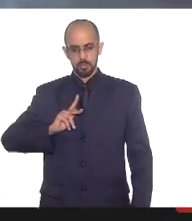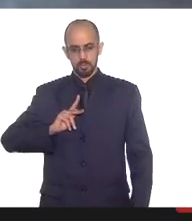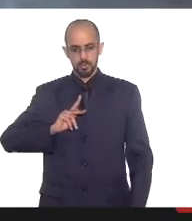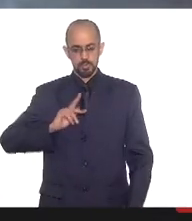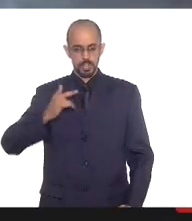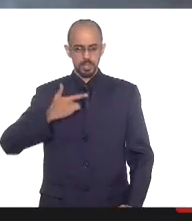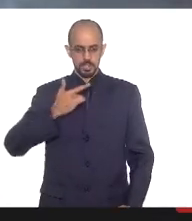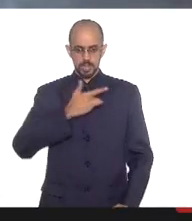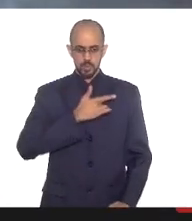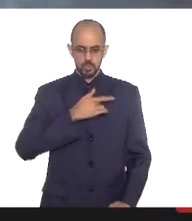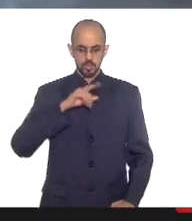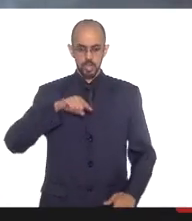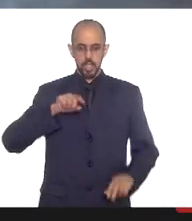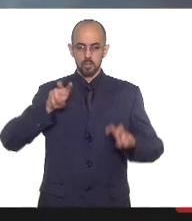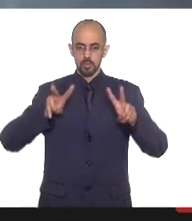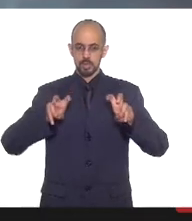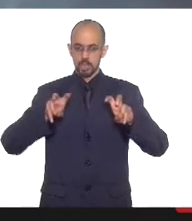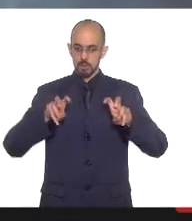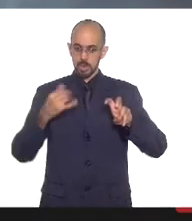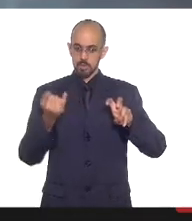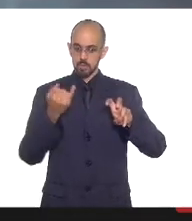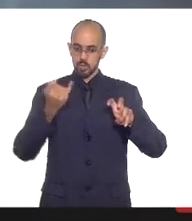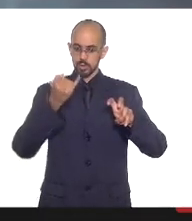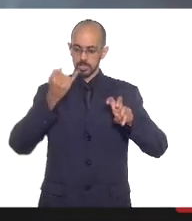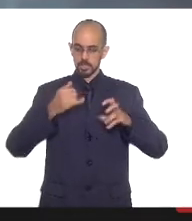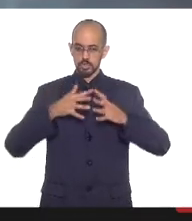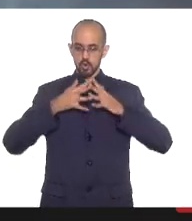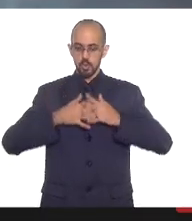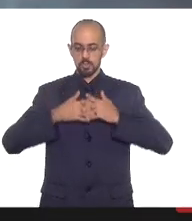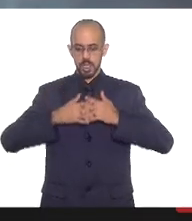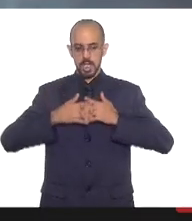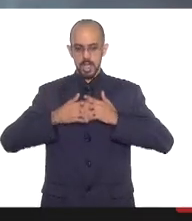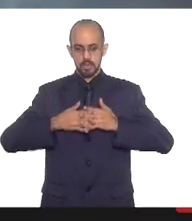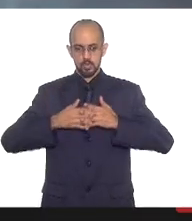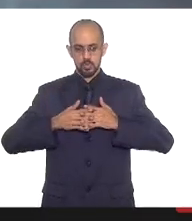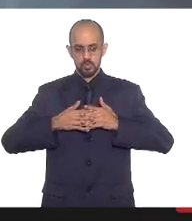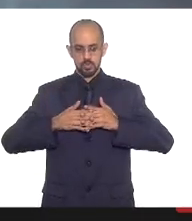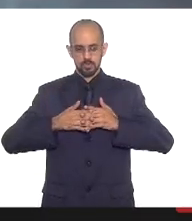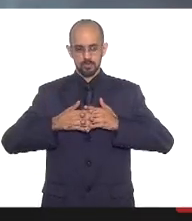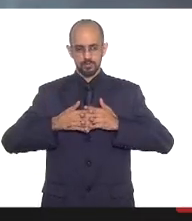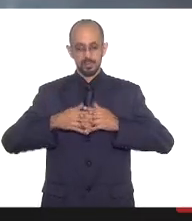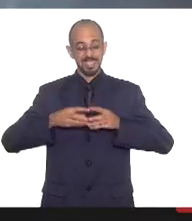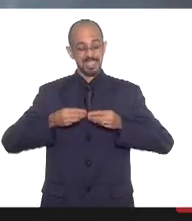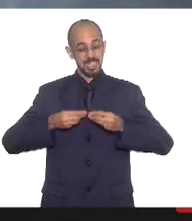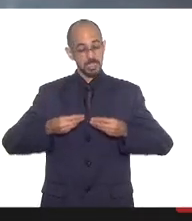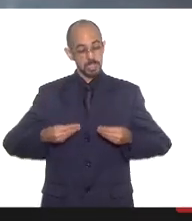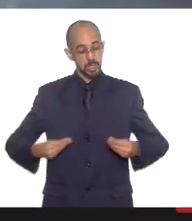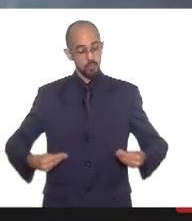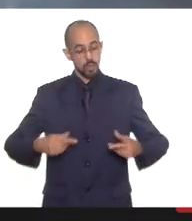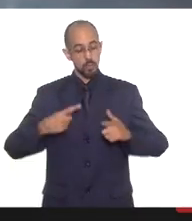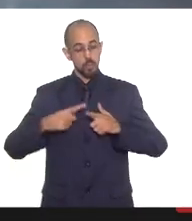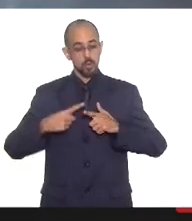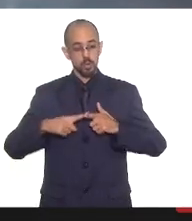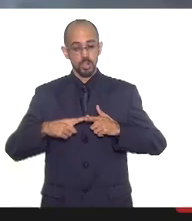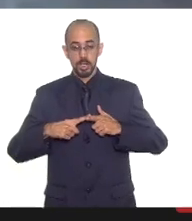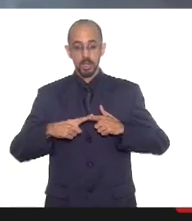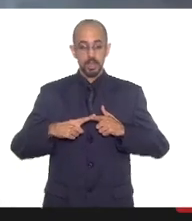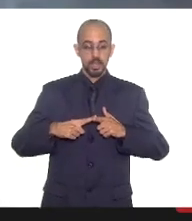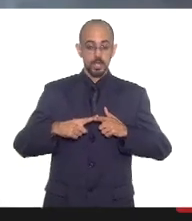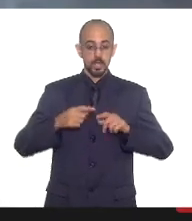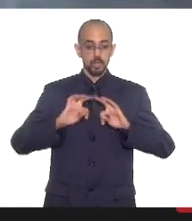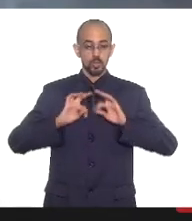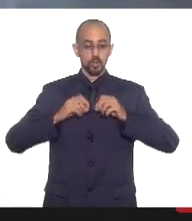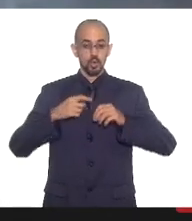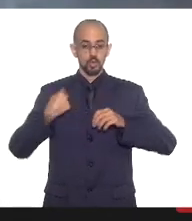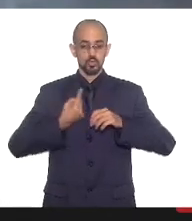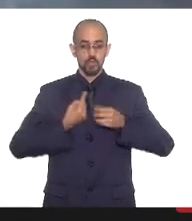tema muito caro é muito complexo e delicado e todos os que nós queremos ser